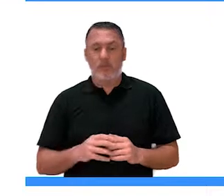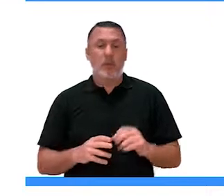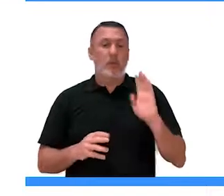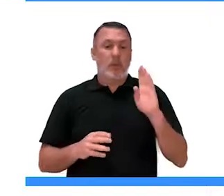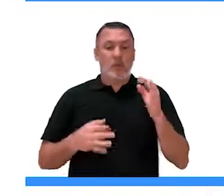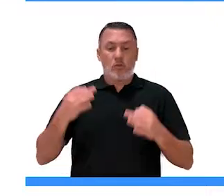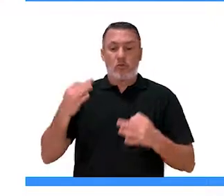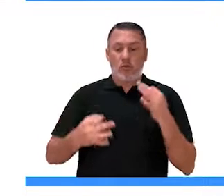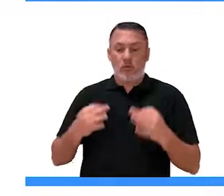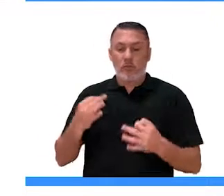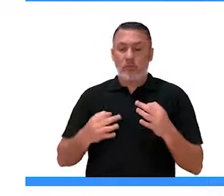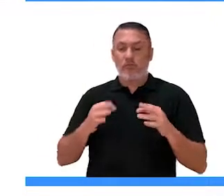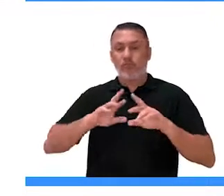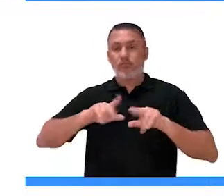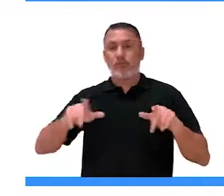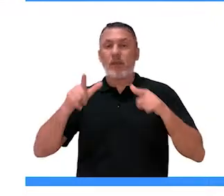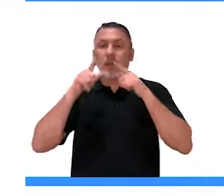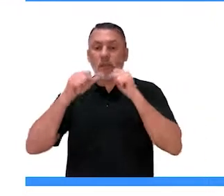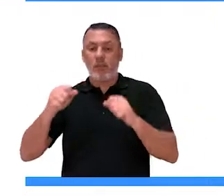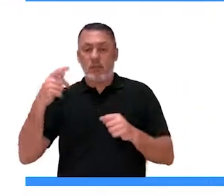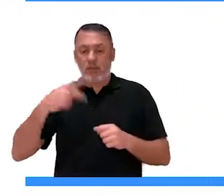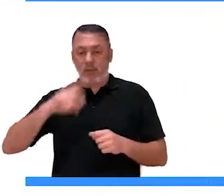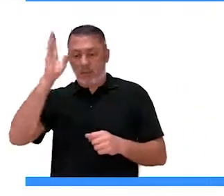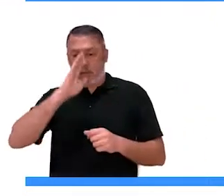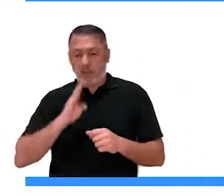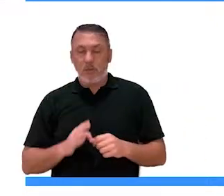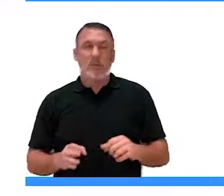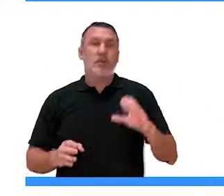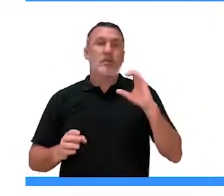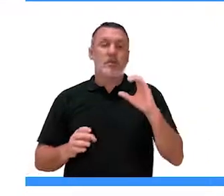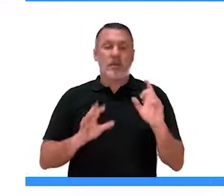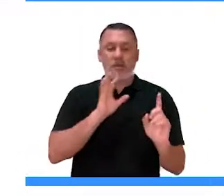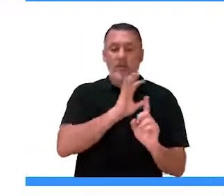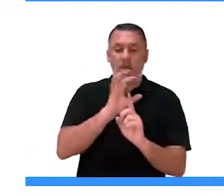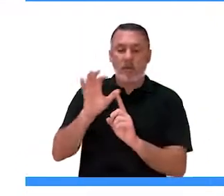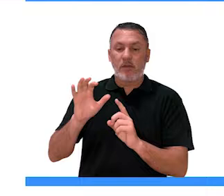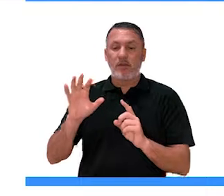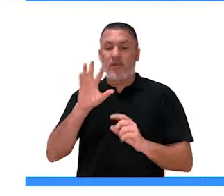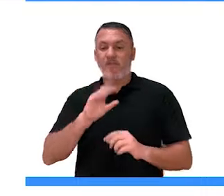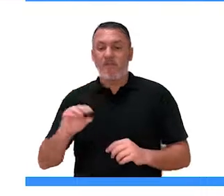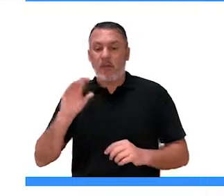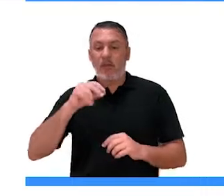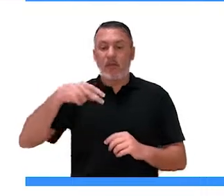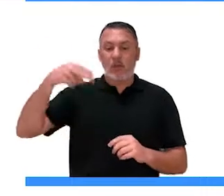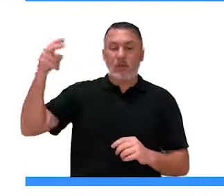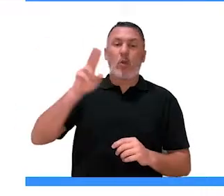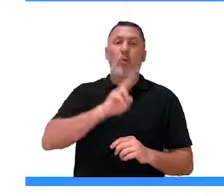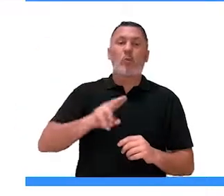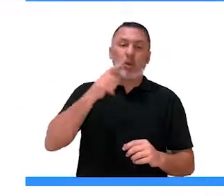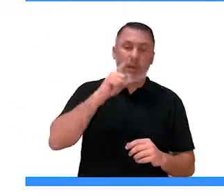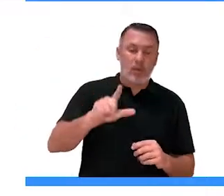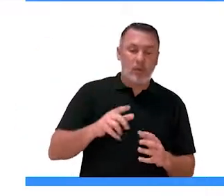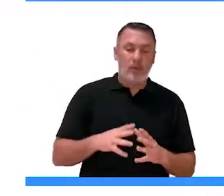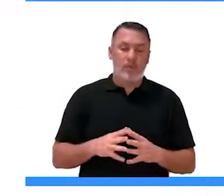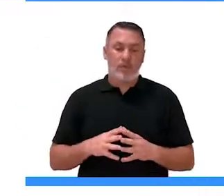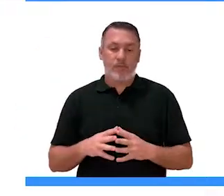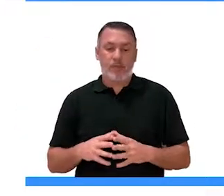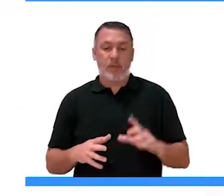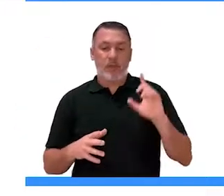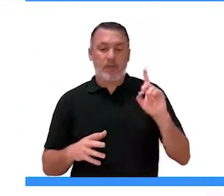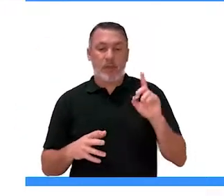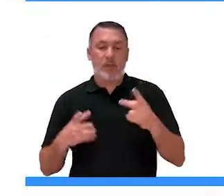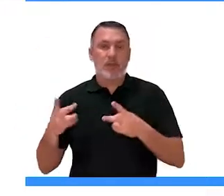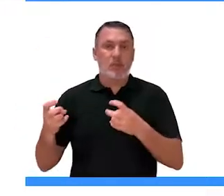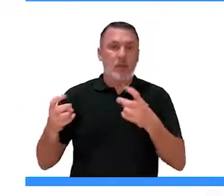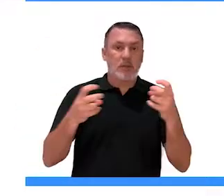do país. C. Influências da fala do nordestino no uso da língua. D. Explorações do falar de um grupo